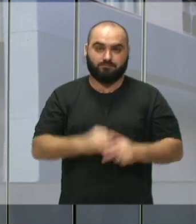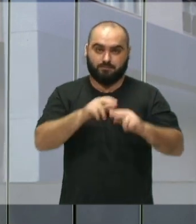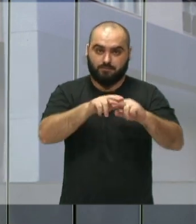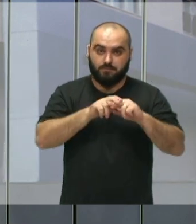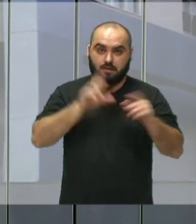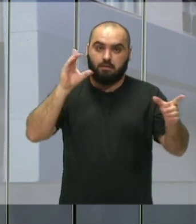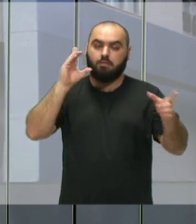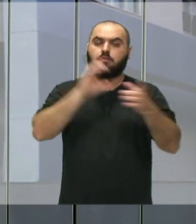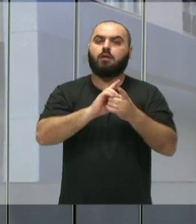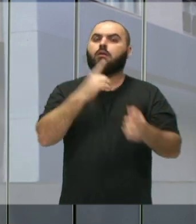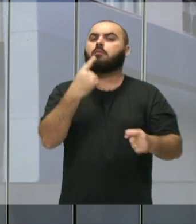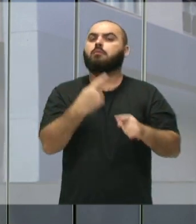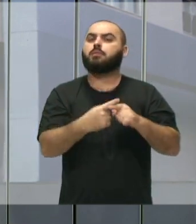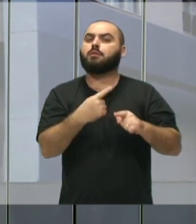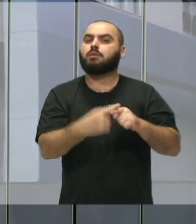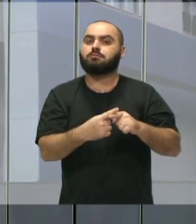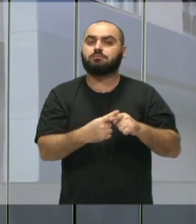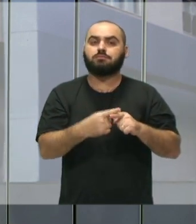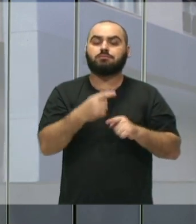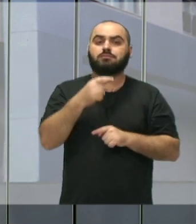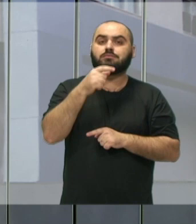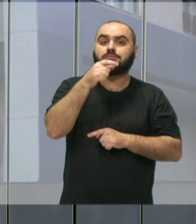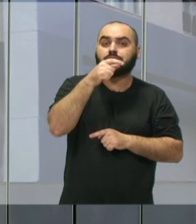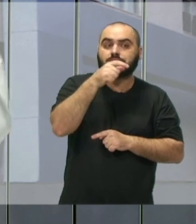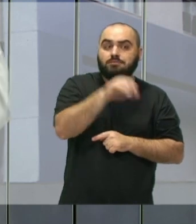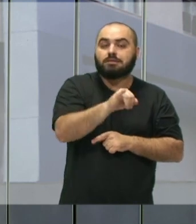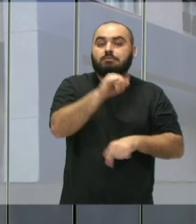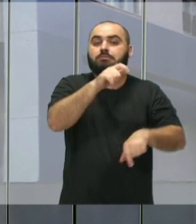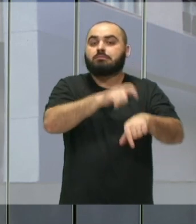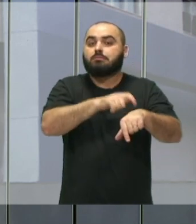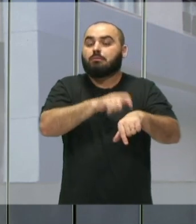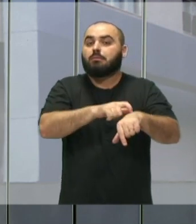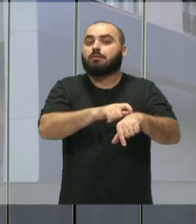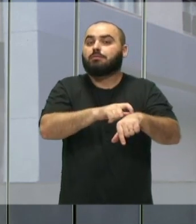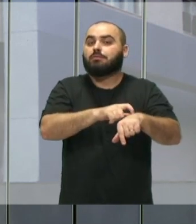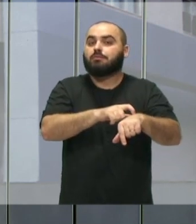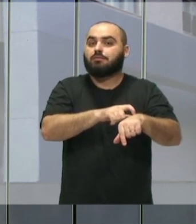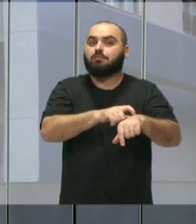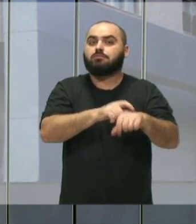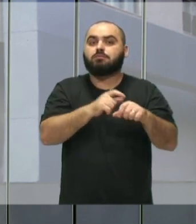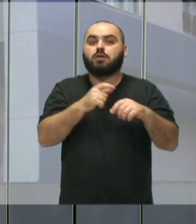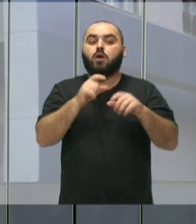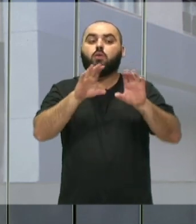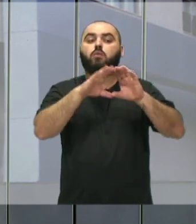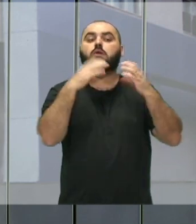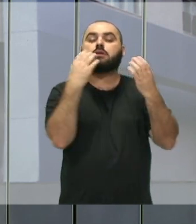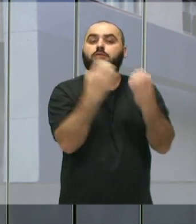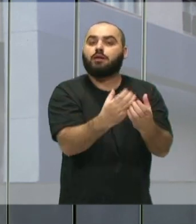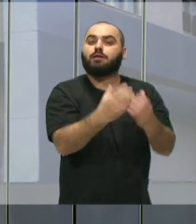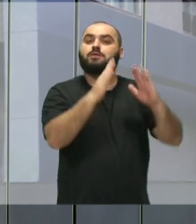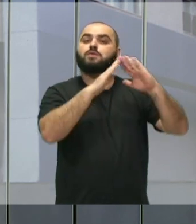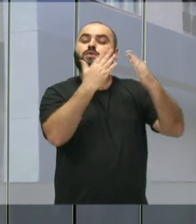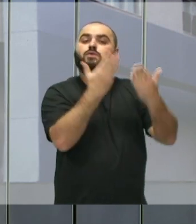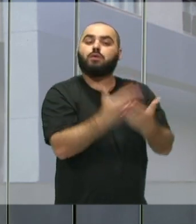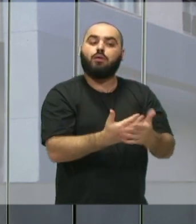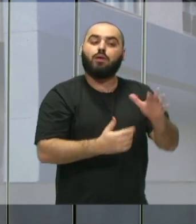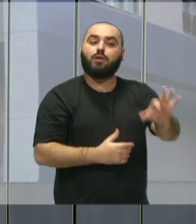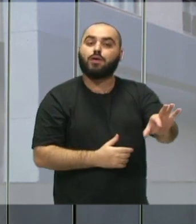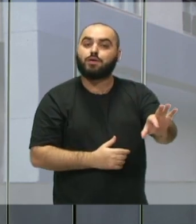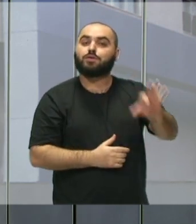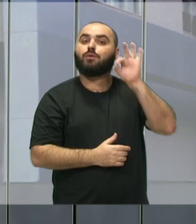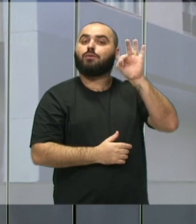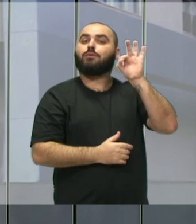ser democratizado a partir do momento que eu dou o poder à comunidade escolar de